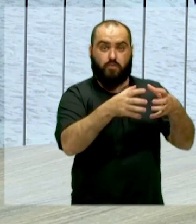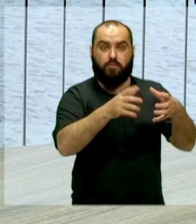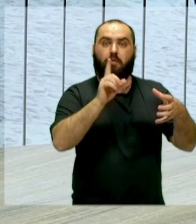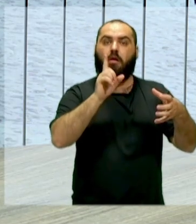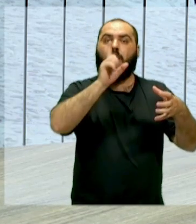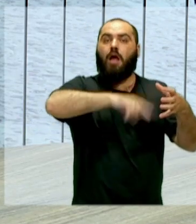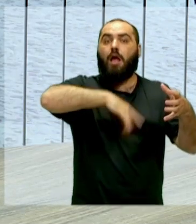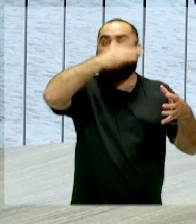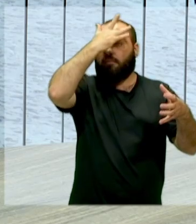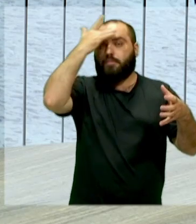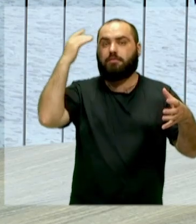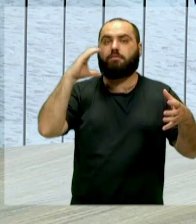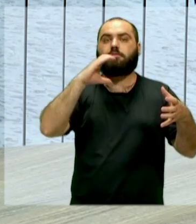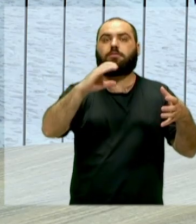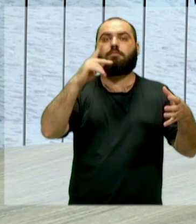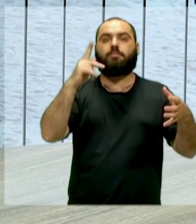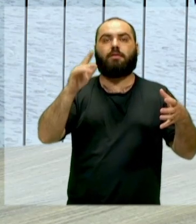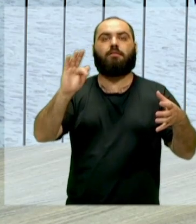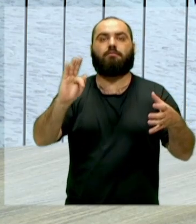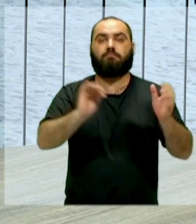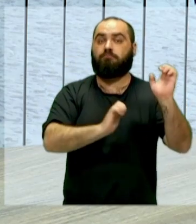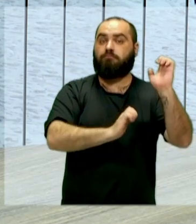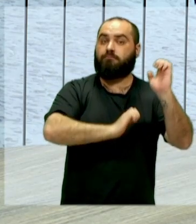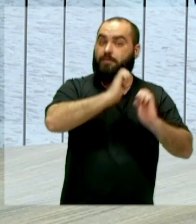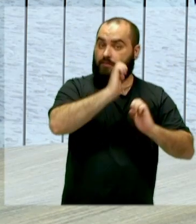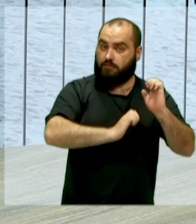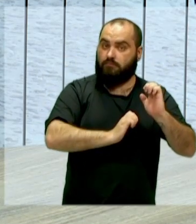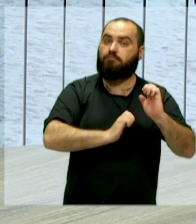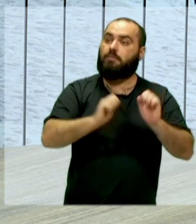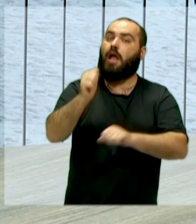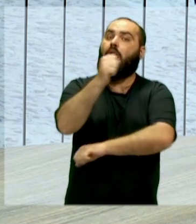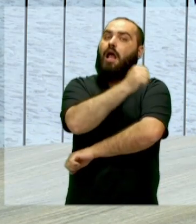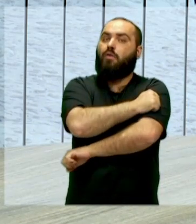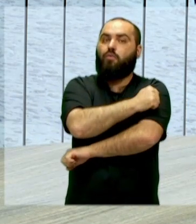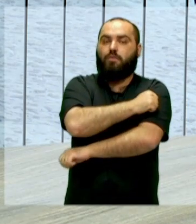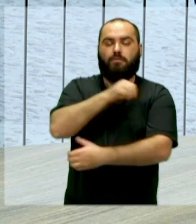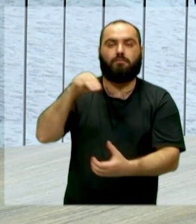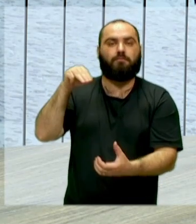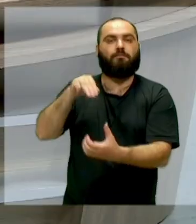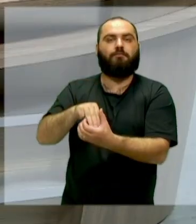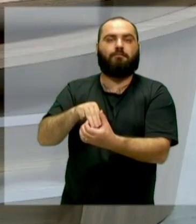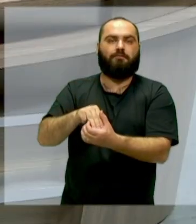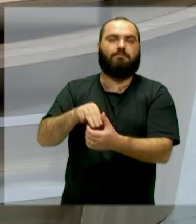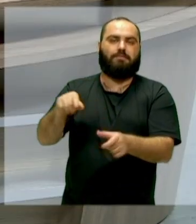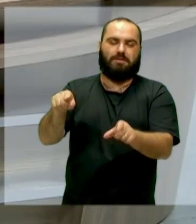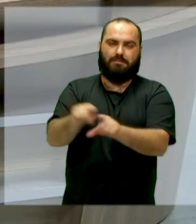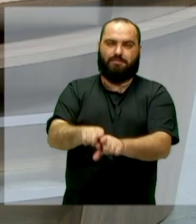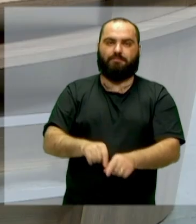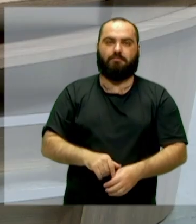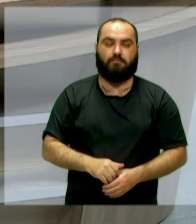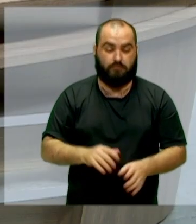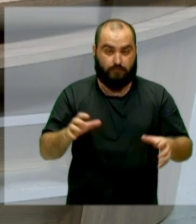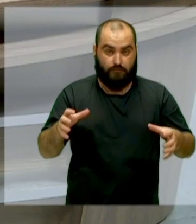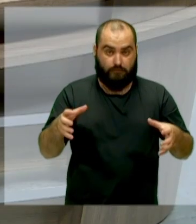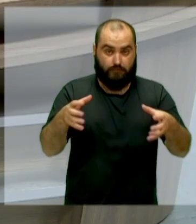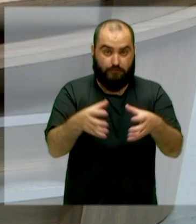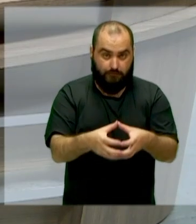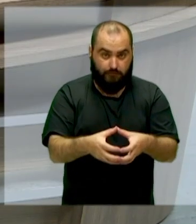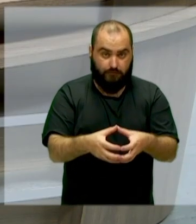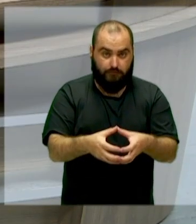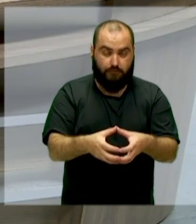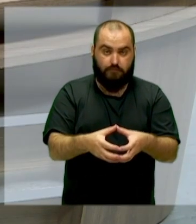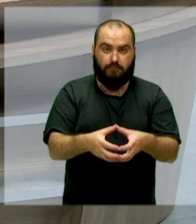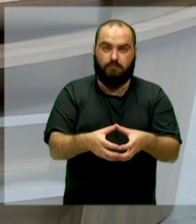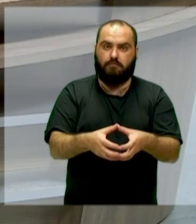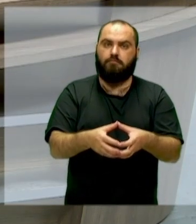pessoas físicas né empresas e muita muitos alunos da Universidade também então o coletivo ele tem essa Ele é bem